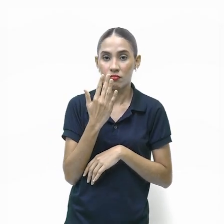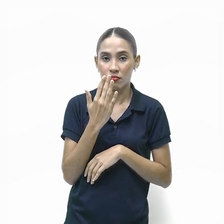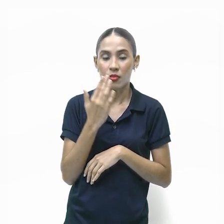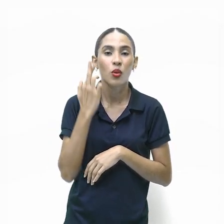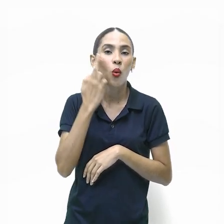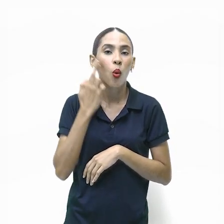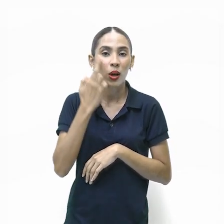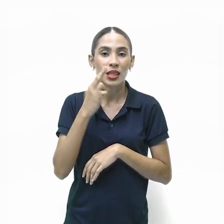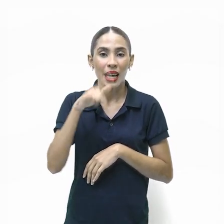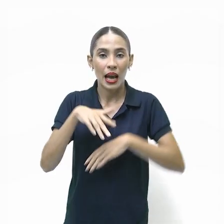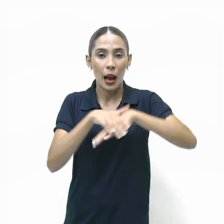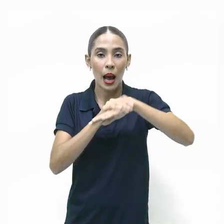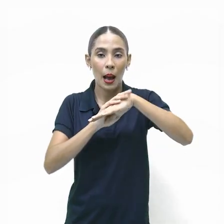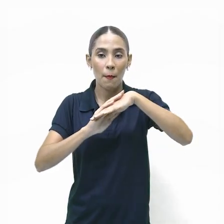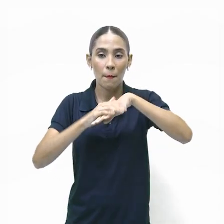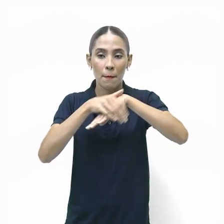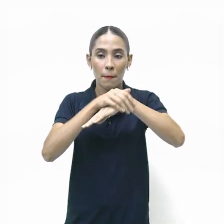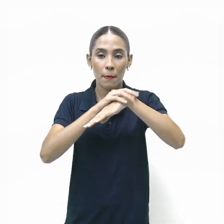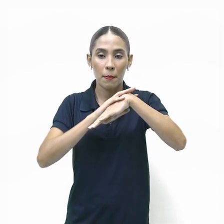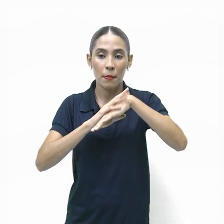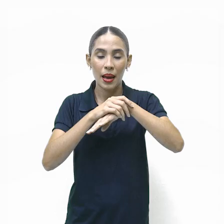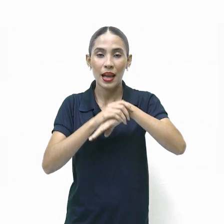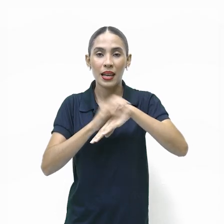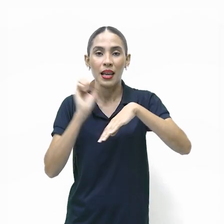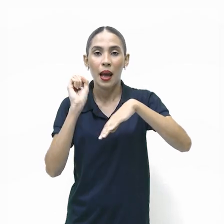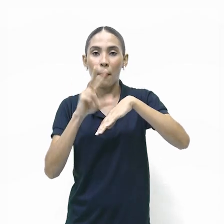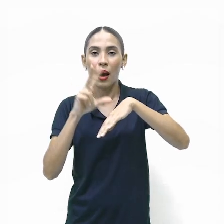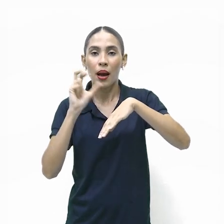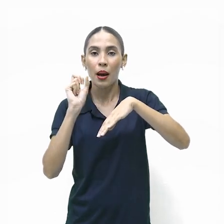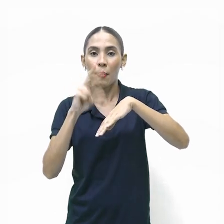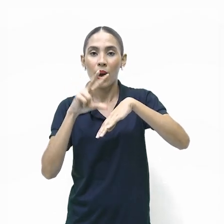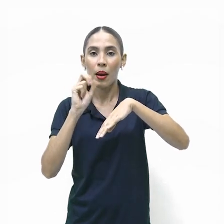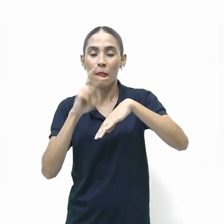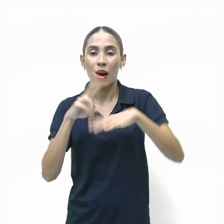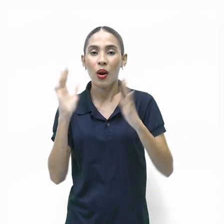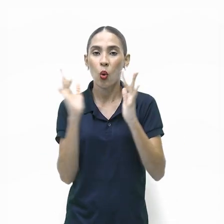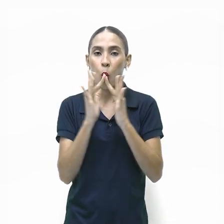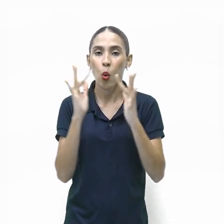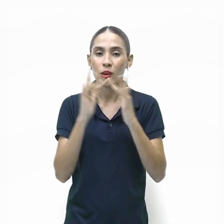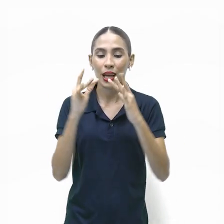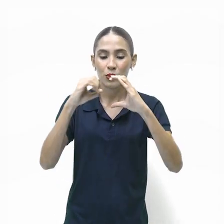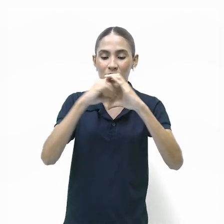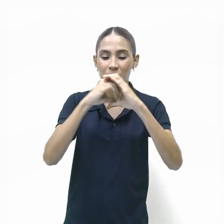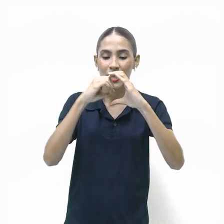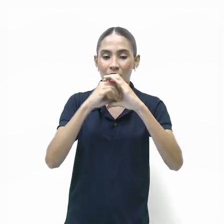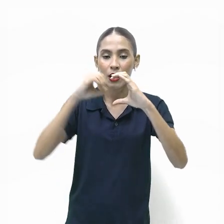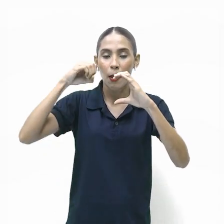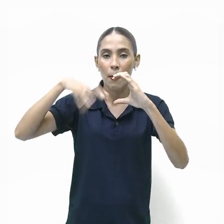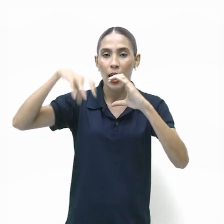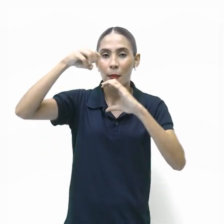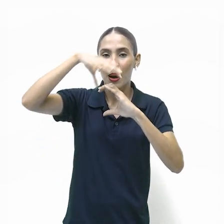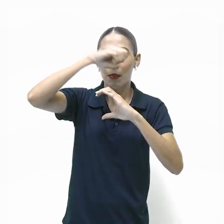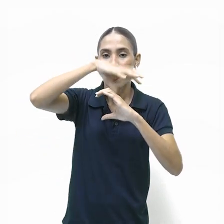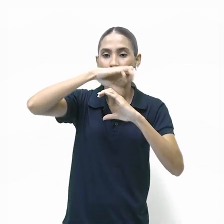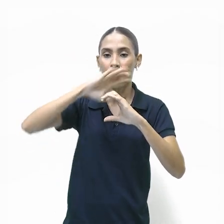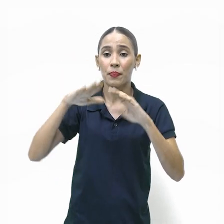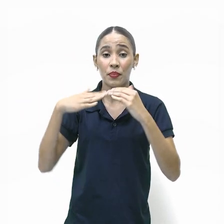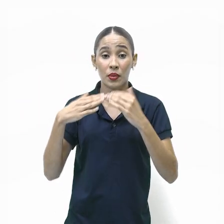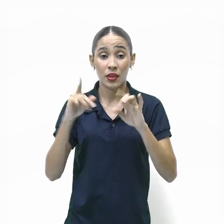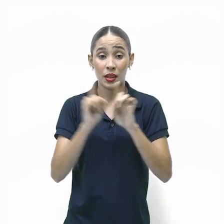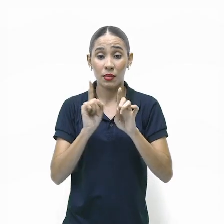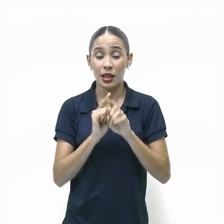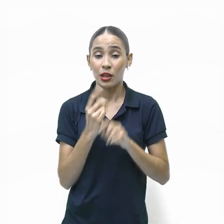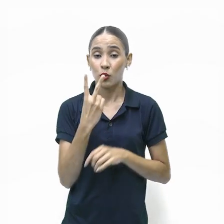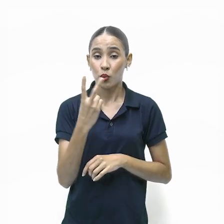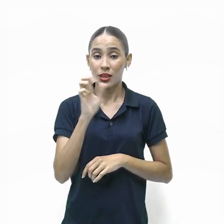da pele. E o vírus ali, né, atacando essas células, se reproduzindo nesse local. E aí a gente tem essas